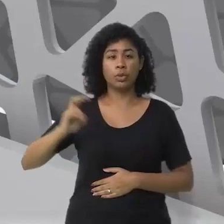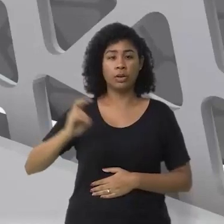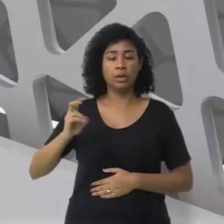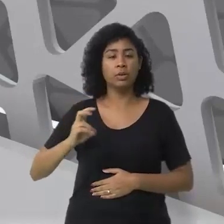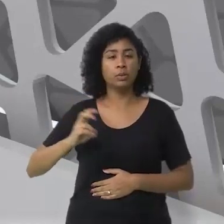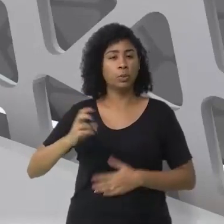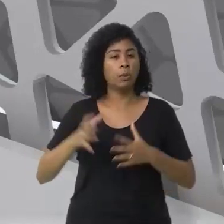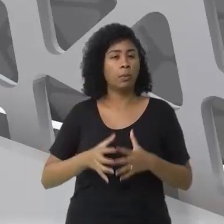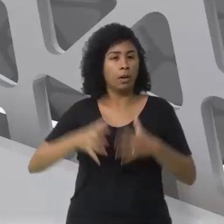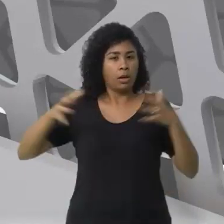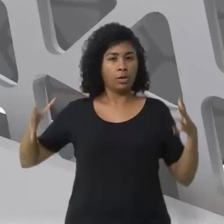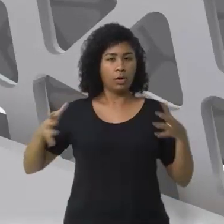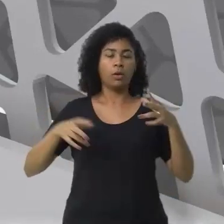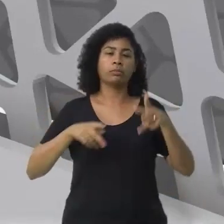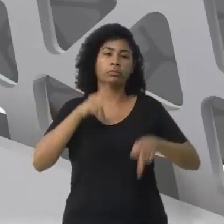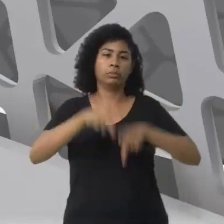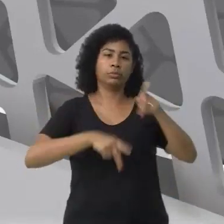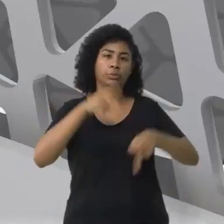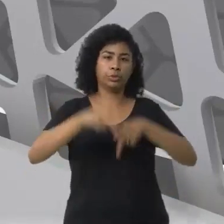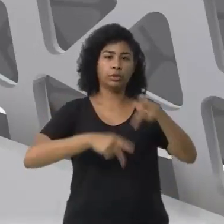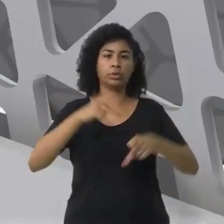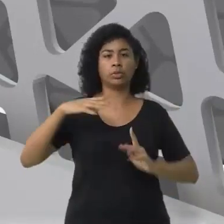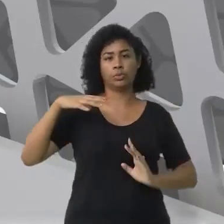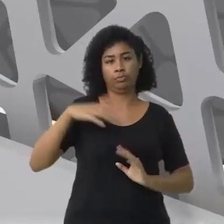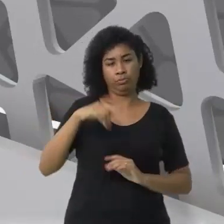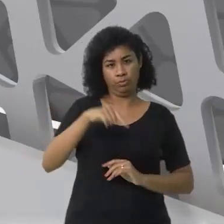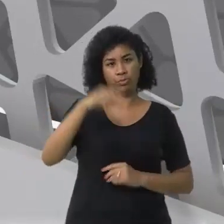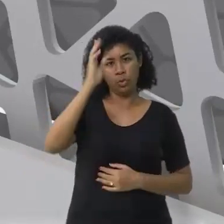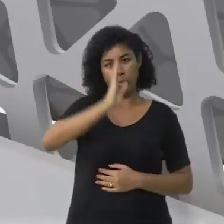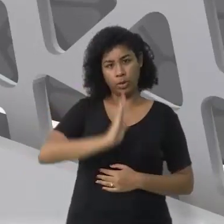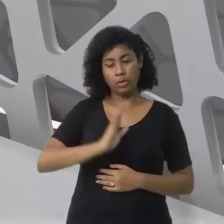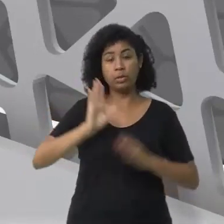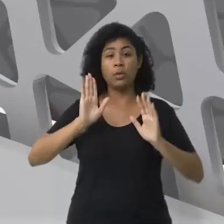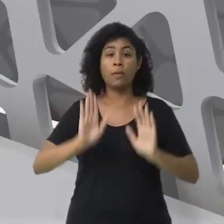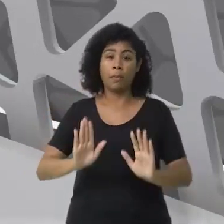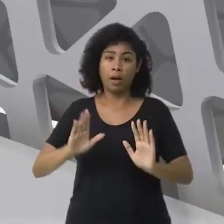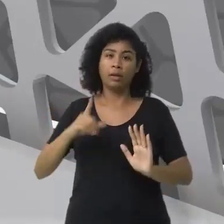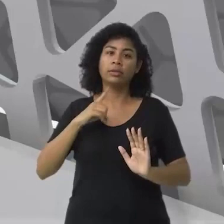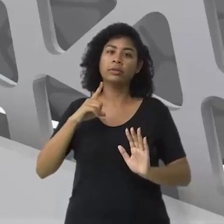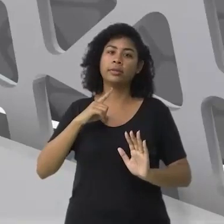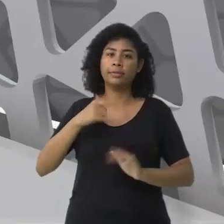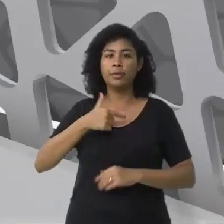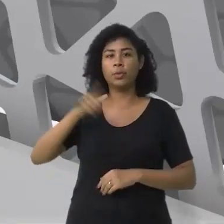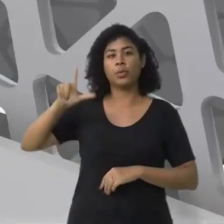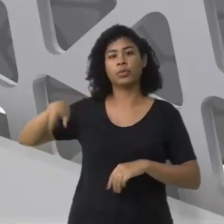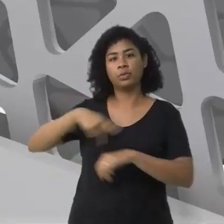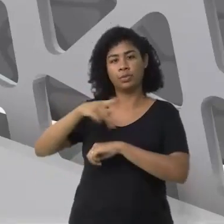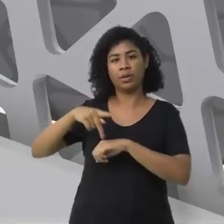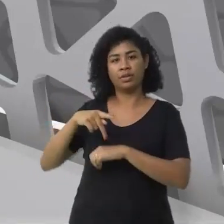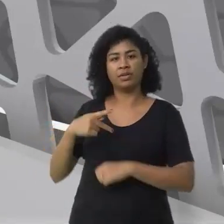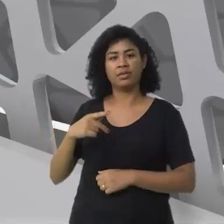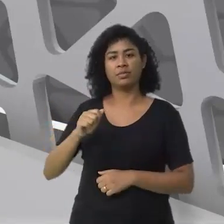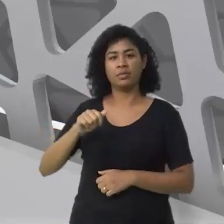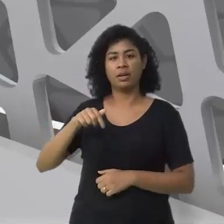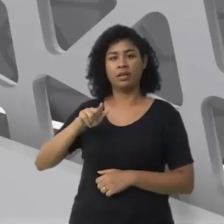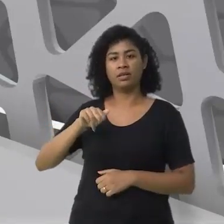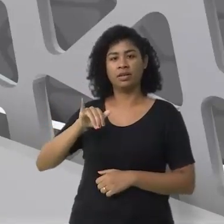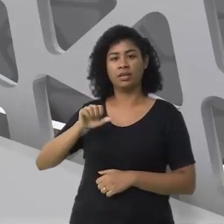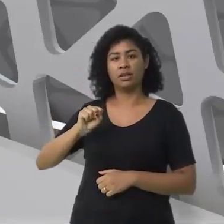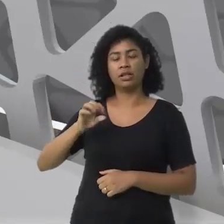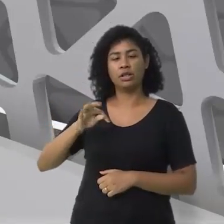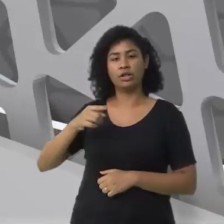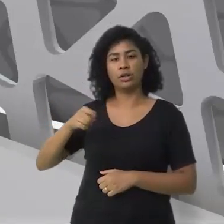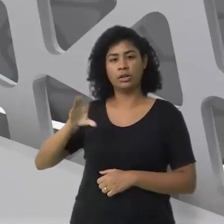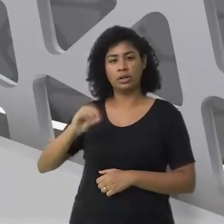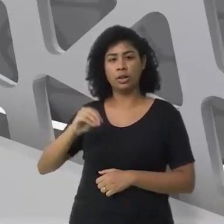à população mundial, porém, foi ultrapassada aí pelo Paquistão. Então, atualmente, nós